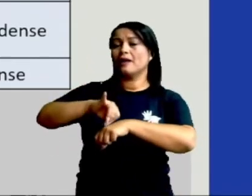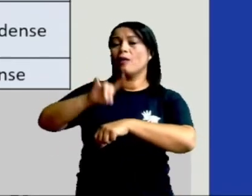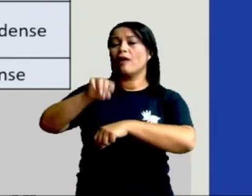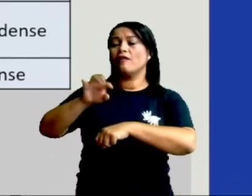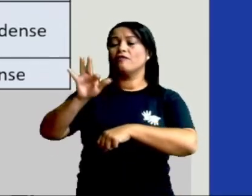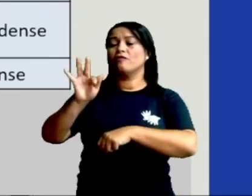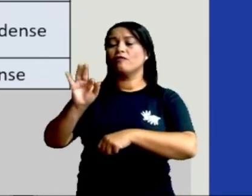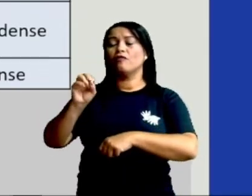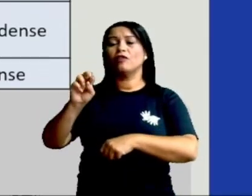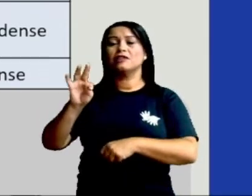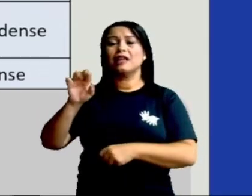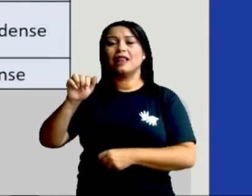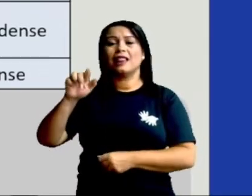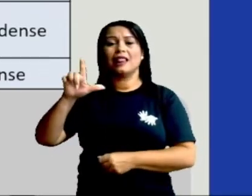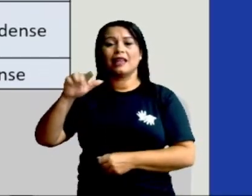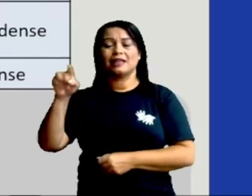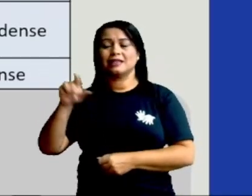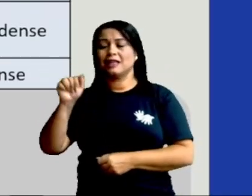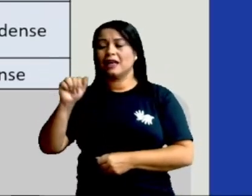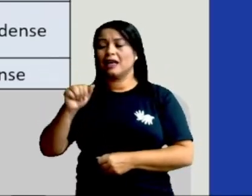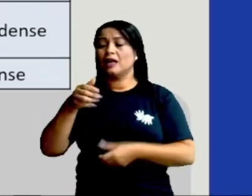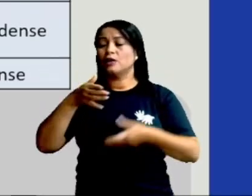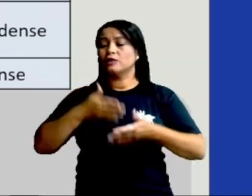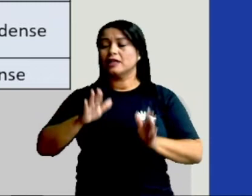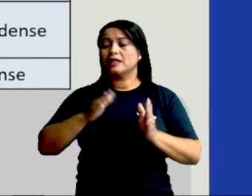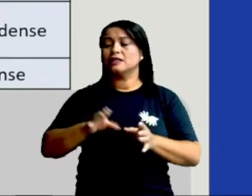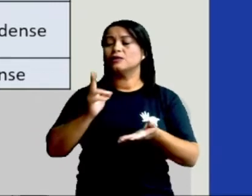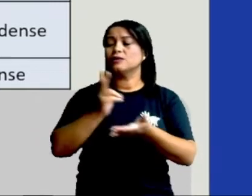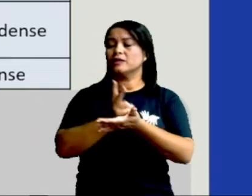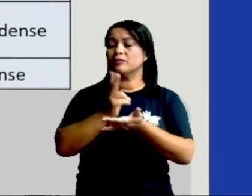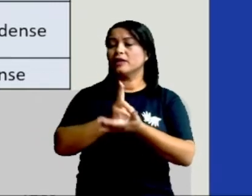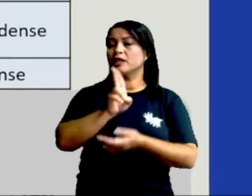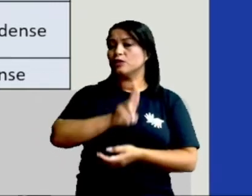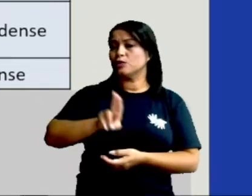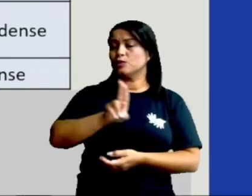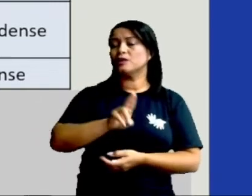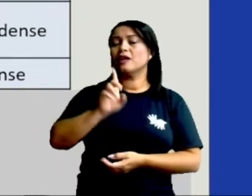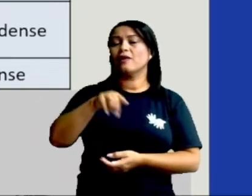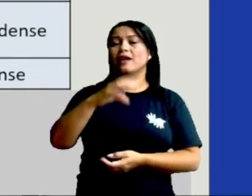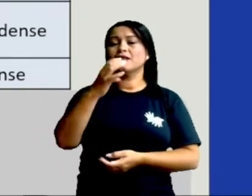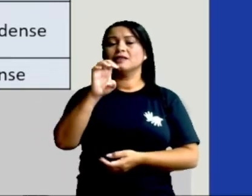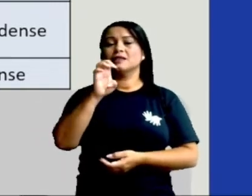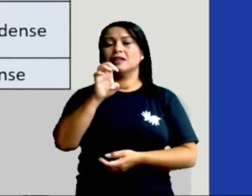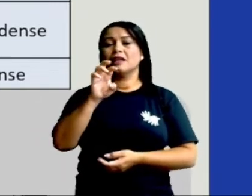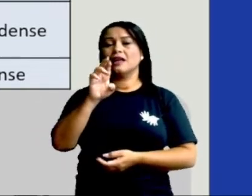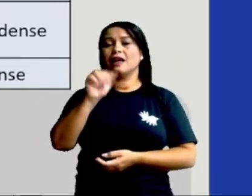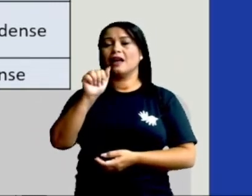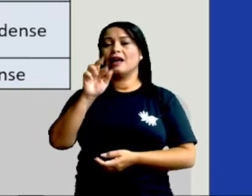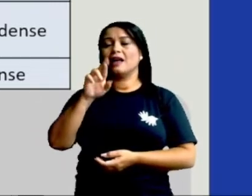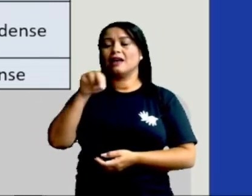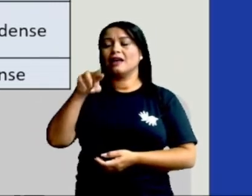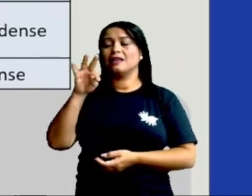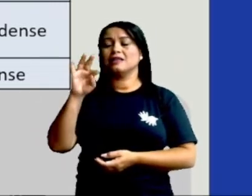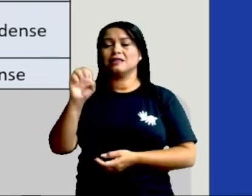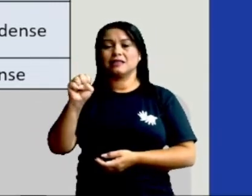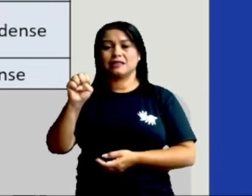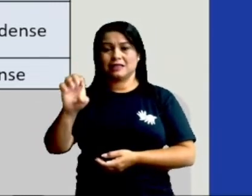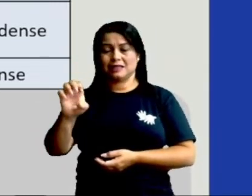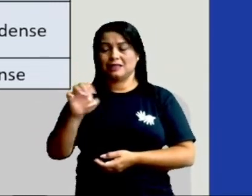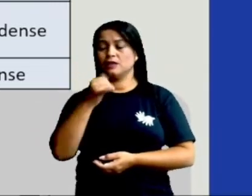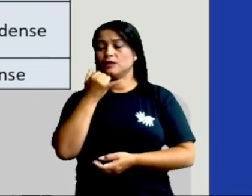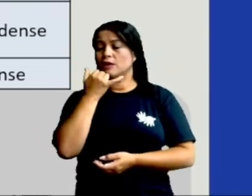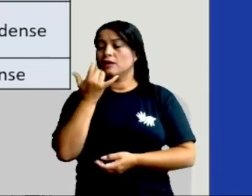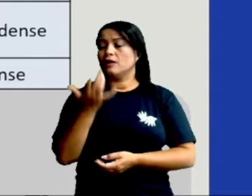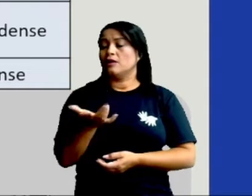Fortaleza e os nascidos lá os adjetivos gentílicos os deles são cearense o